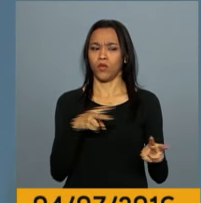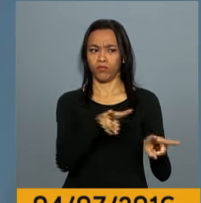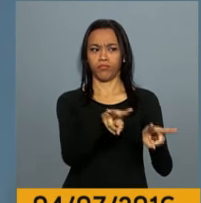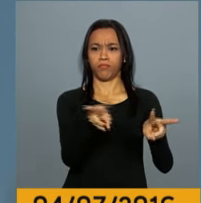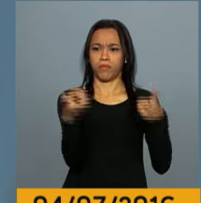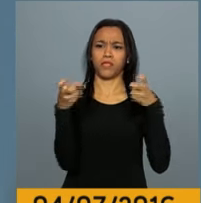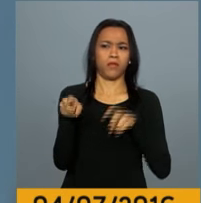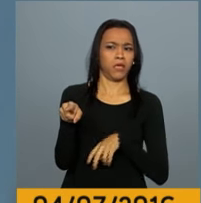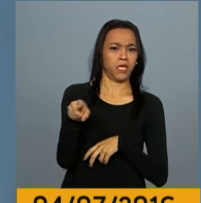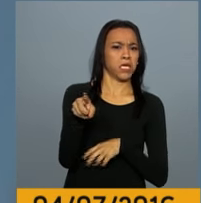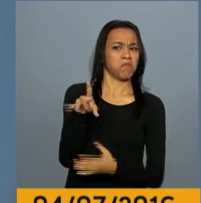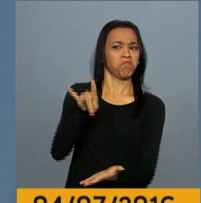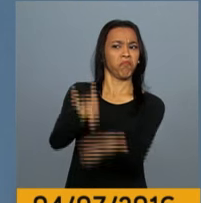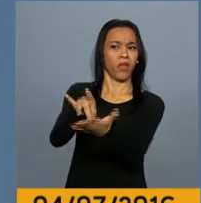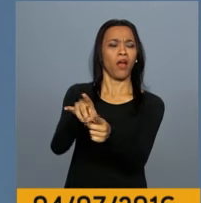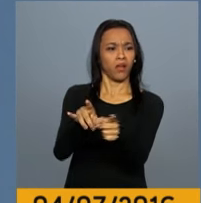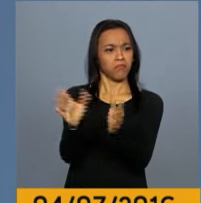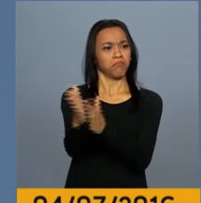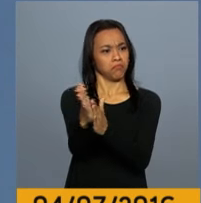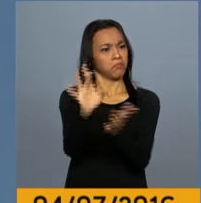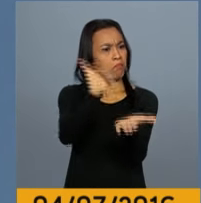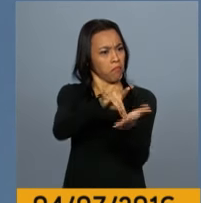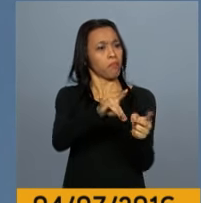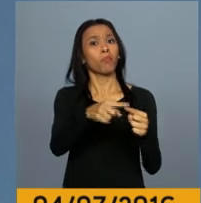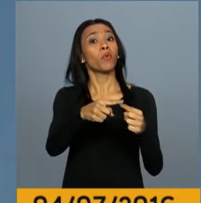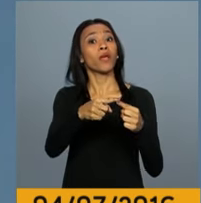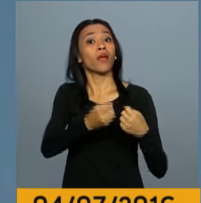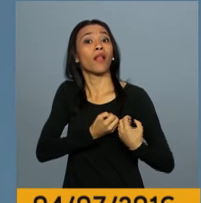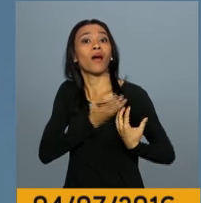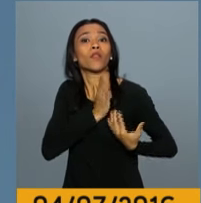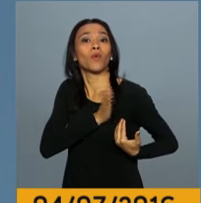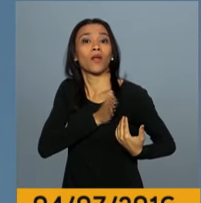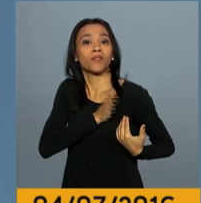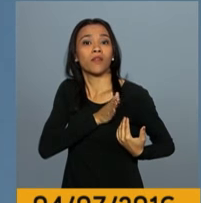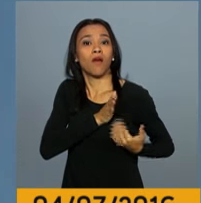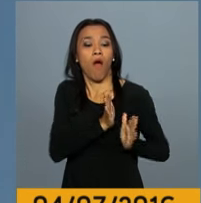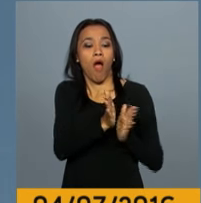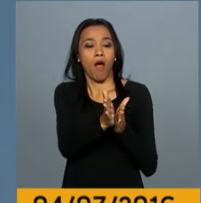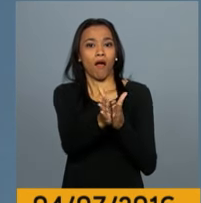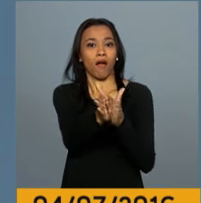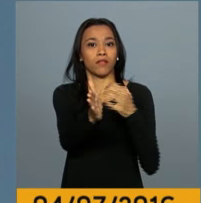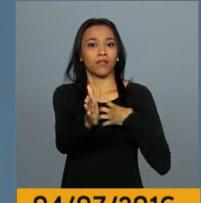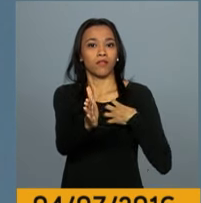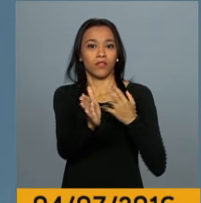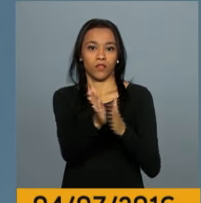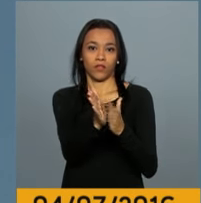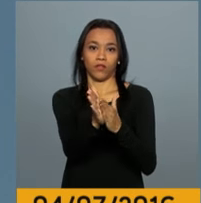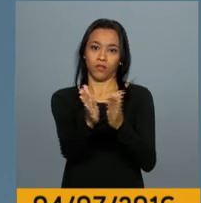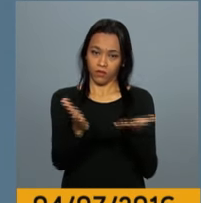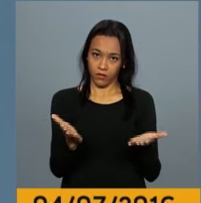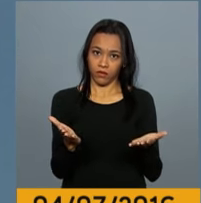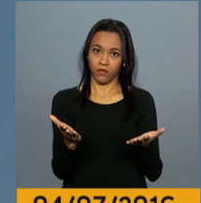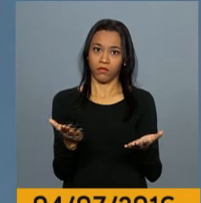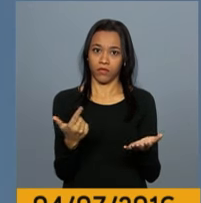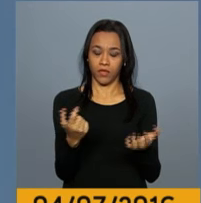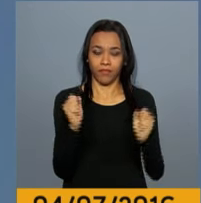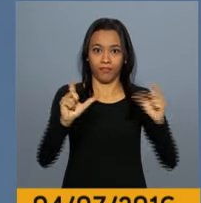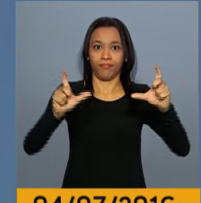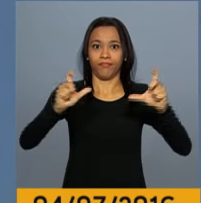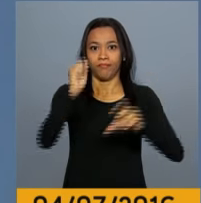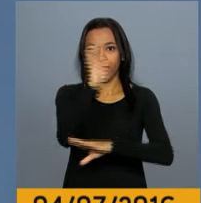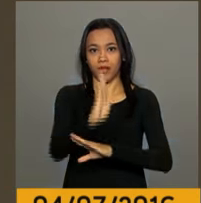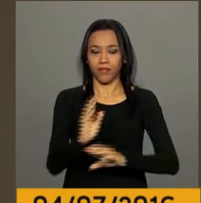que as palmas são reais, são verdadeiras, porque elas vêm do coração, daqueles que se entusiasmam com o nosso país.